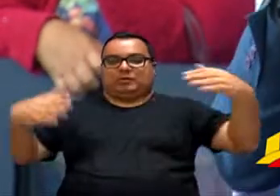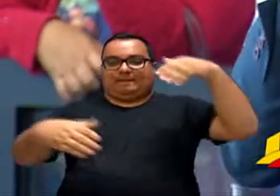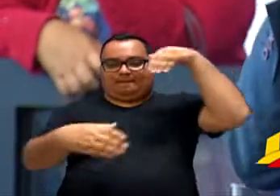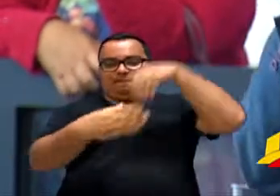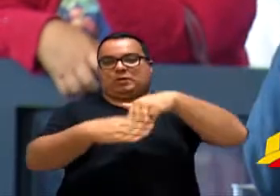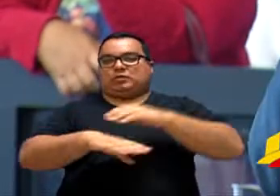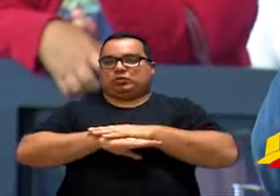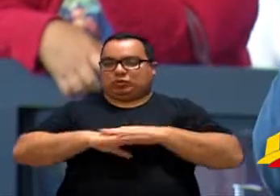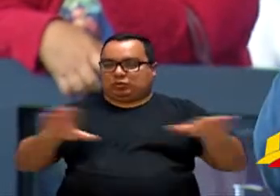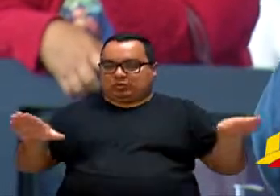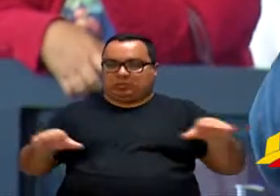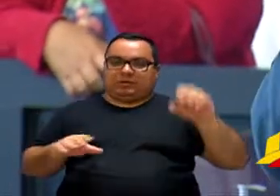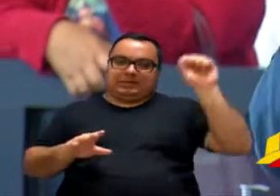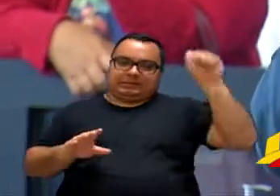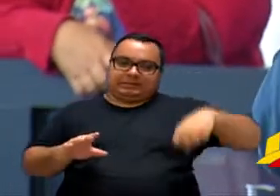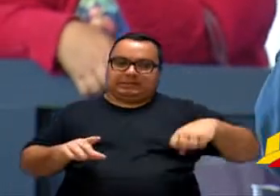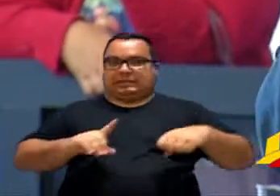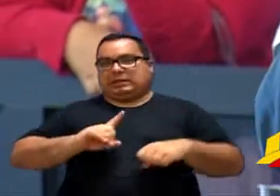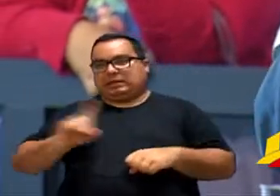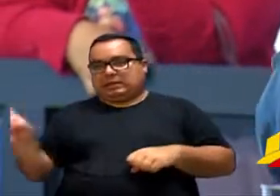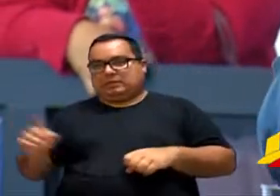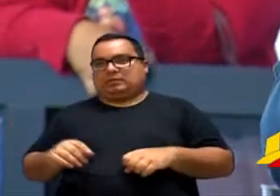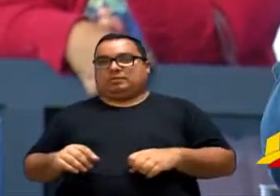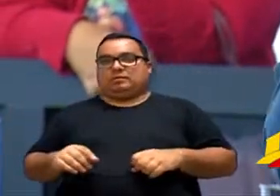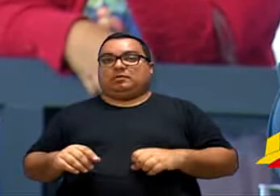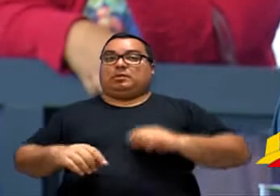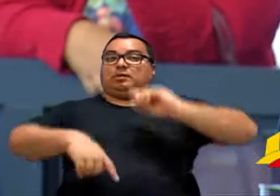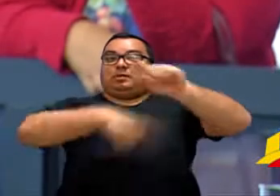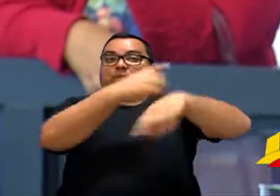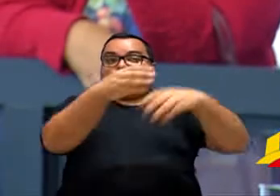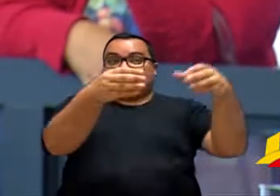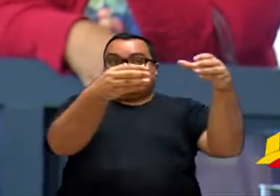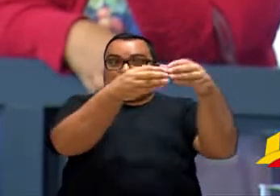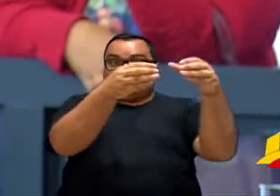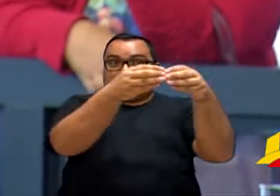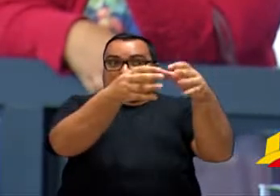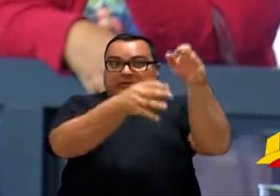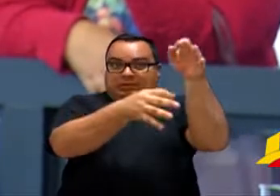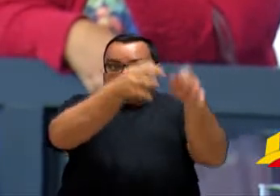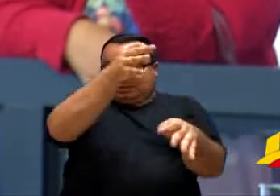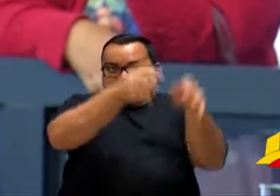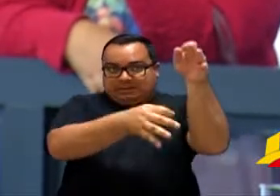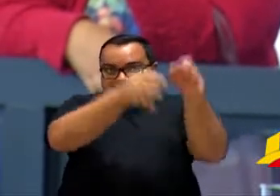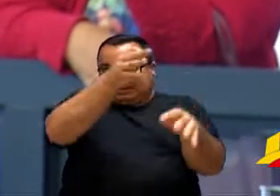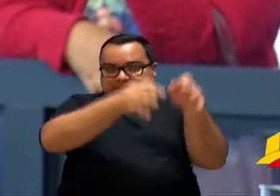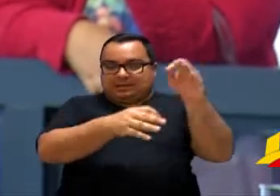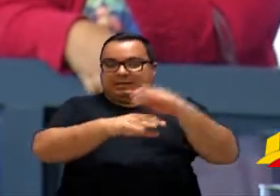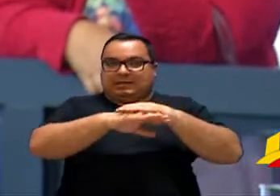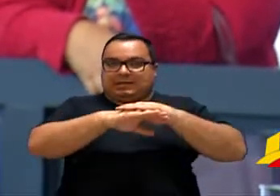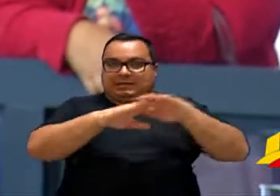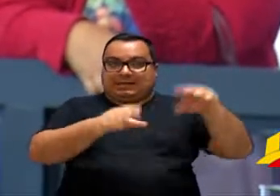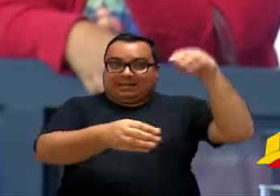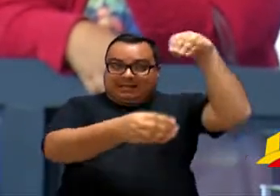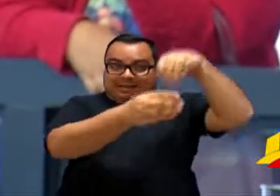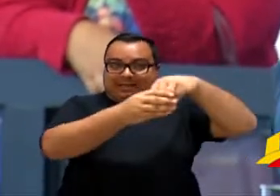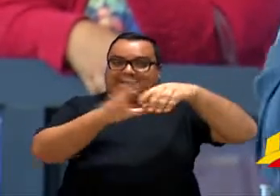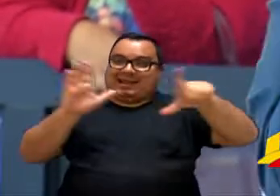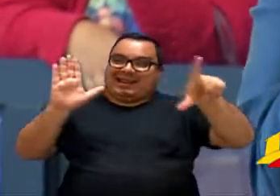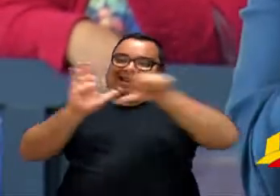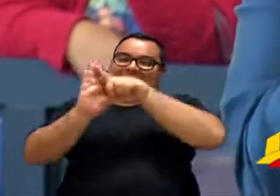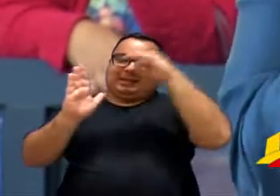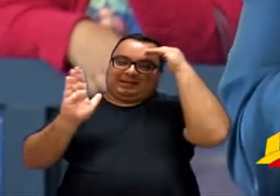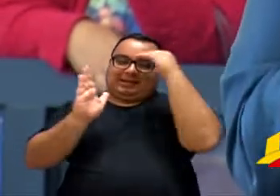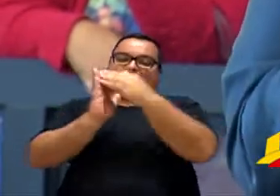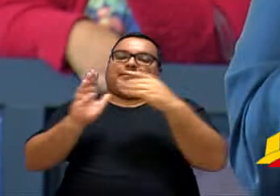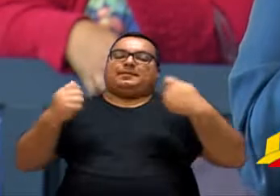sim ou não Comissão de Justiça Ela tem que dar um parecer com olhar técnico inclusive está